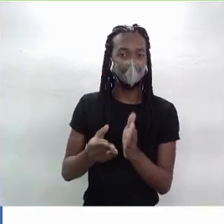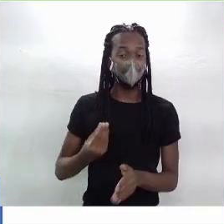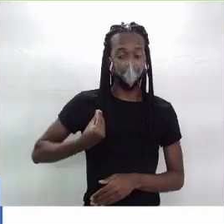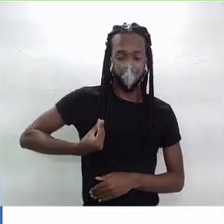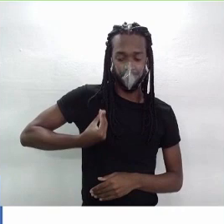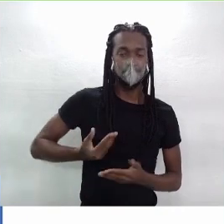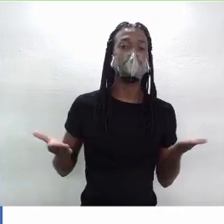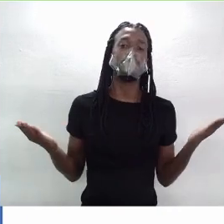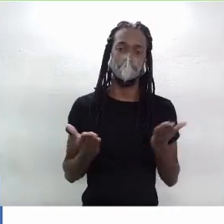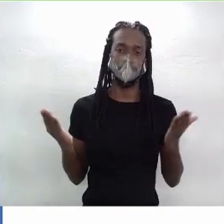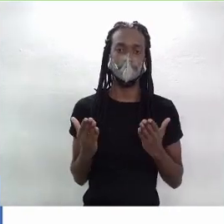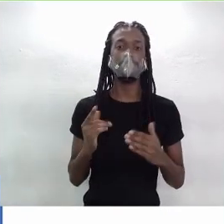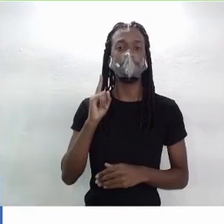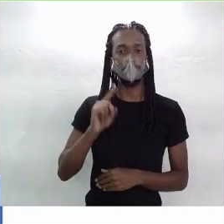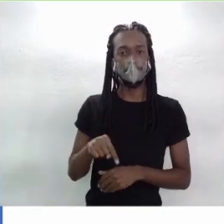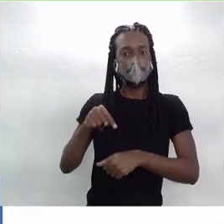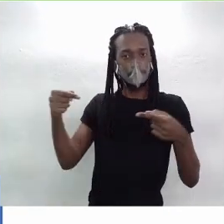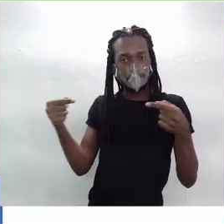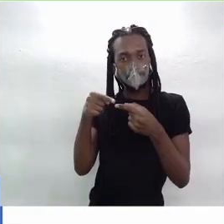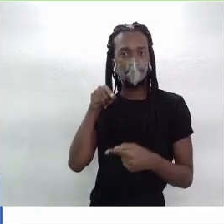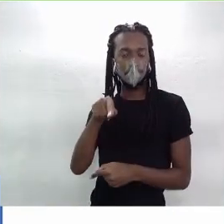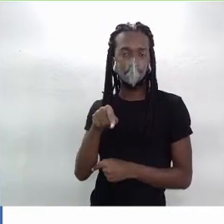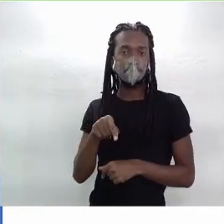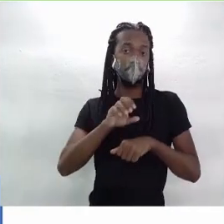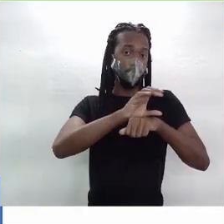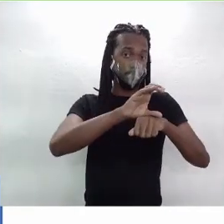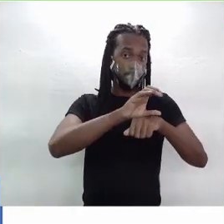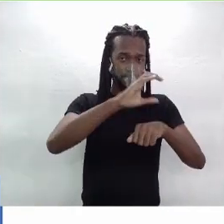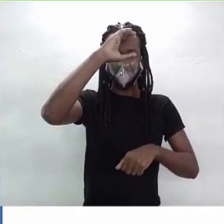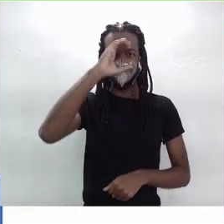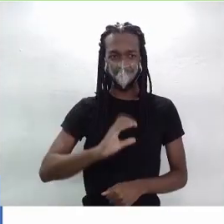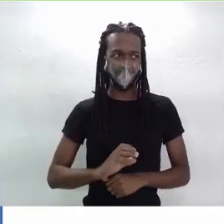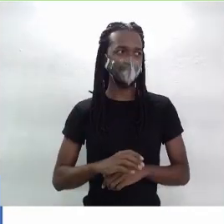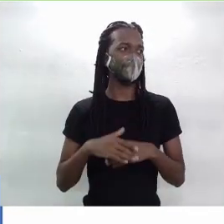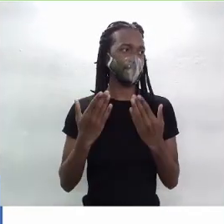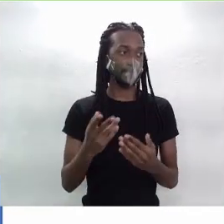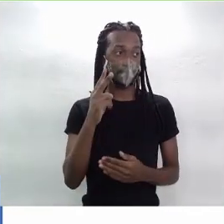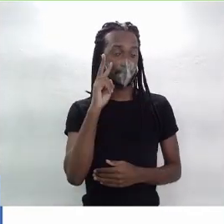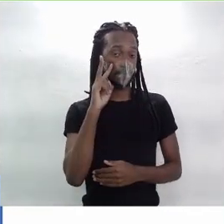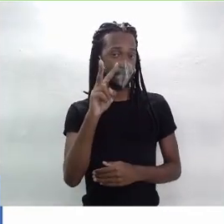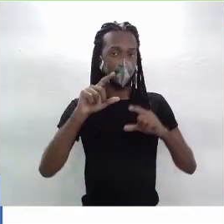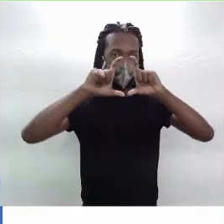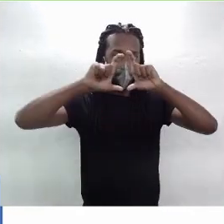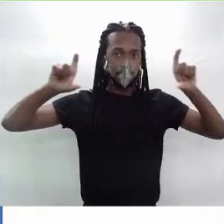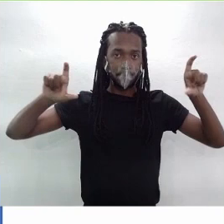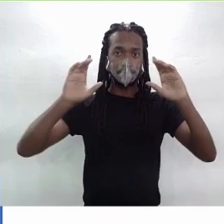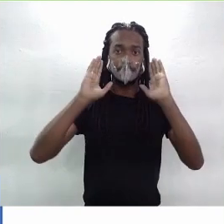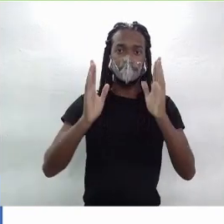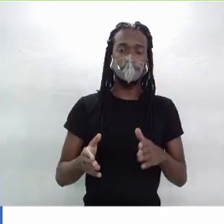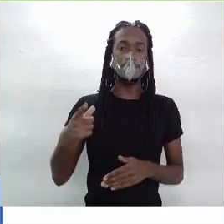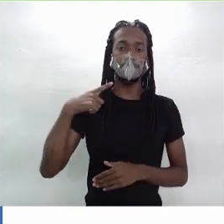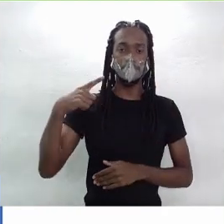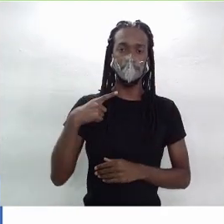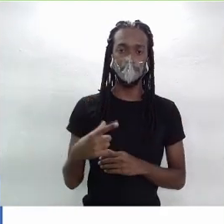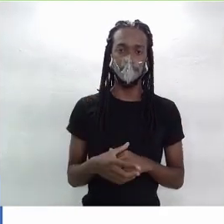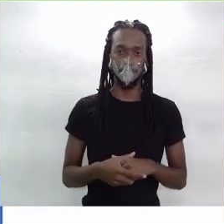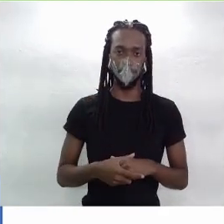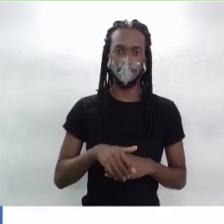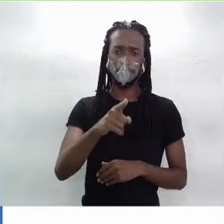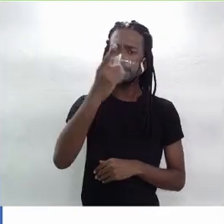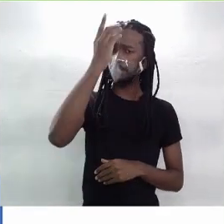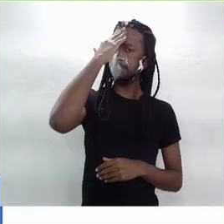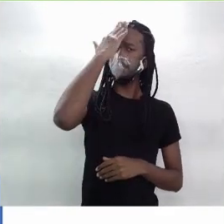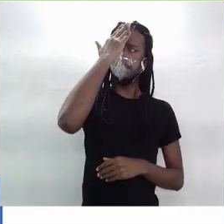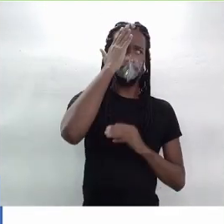vigor, a Constituição Cidadã. Vamos adiante. Olhem só, olhem essa curiosidade que é na tela. Você